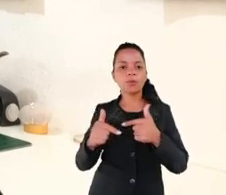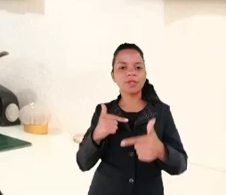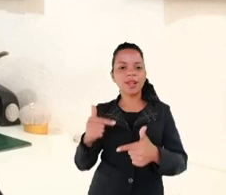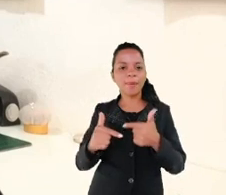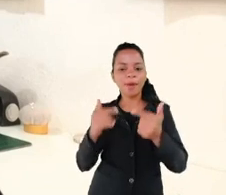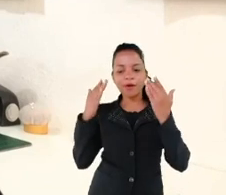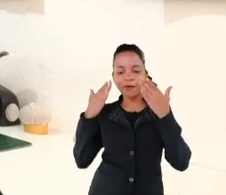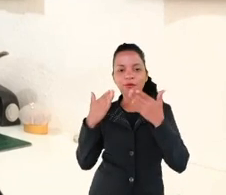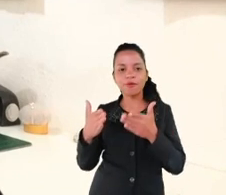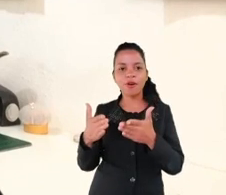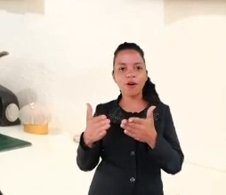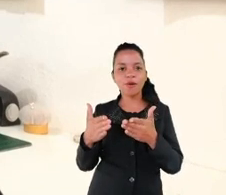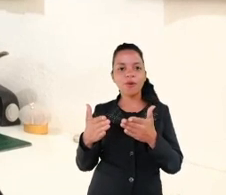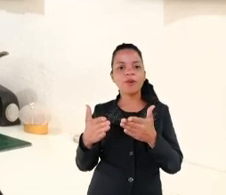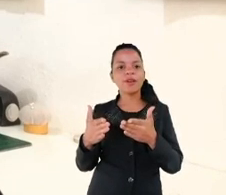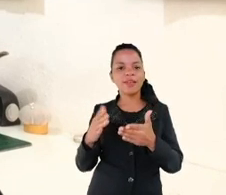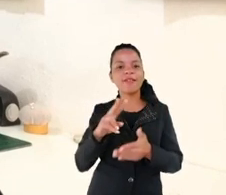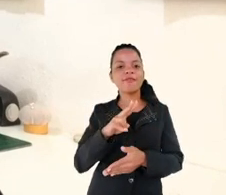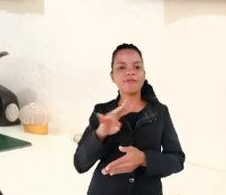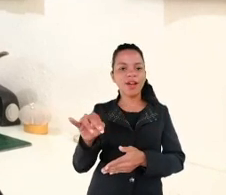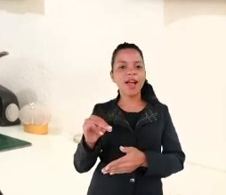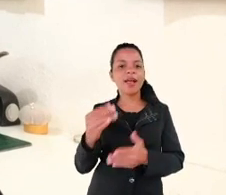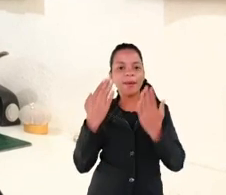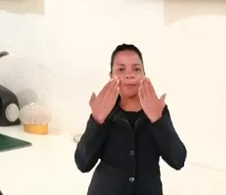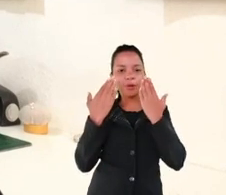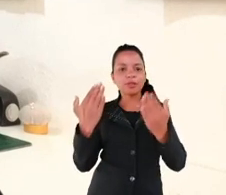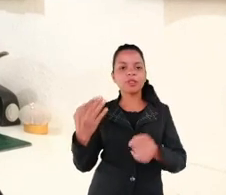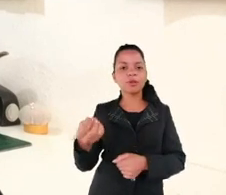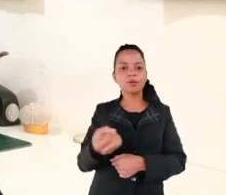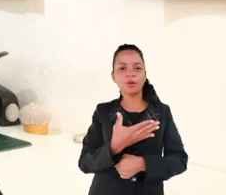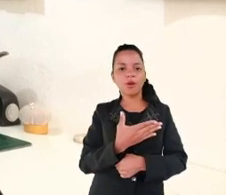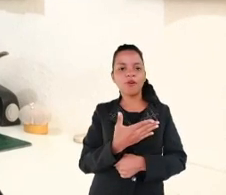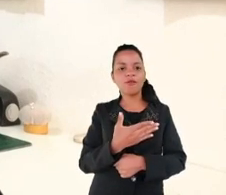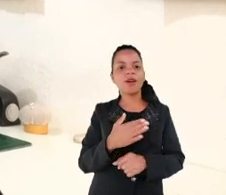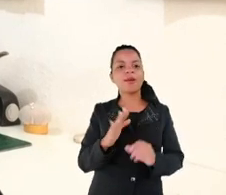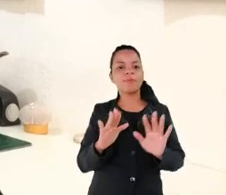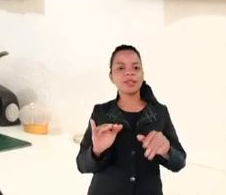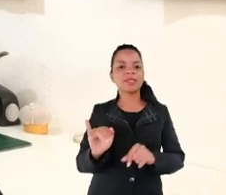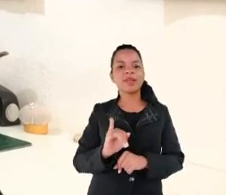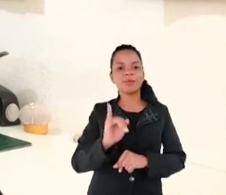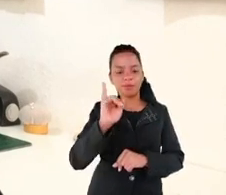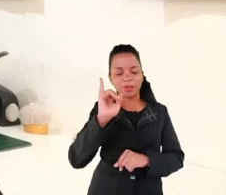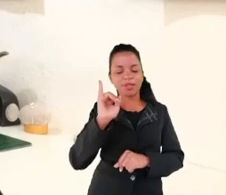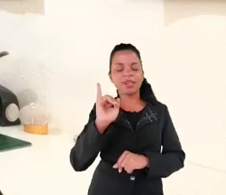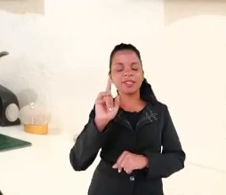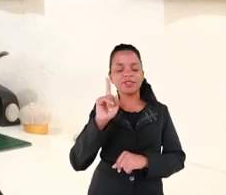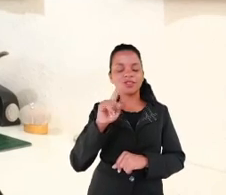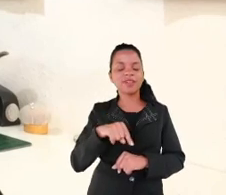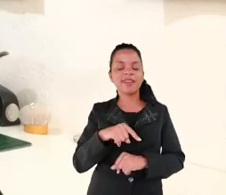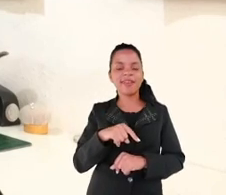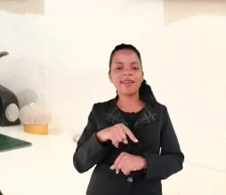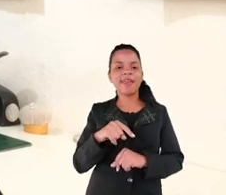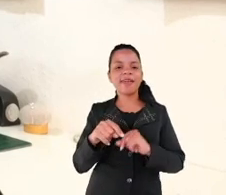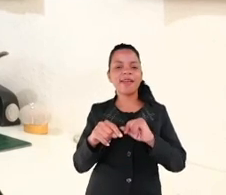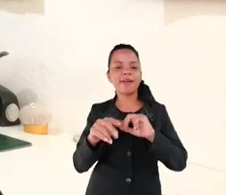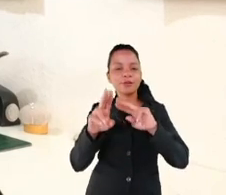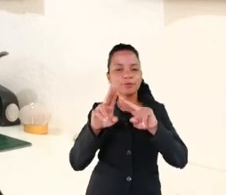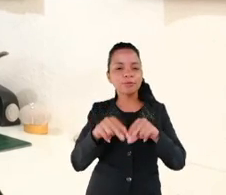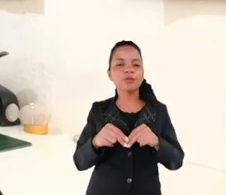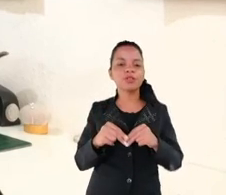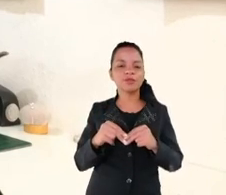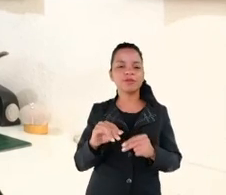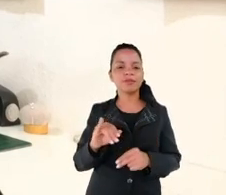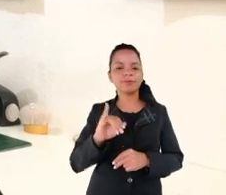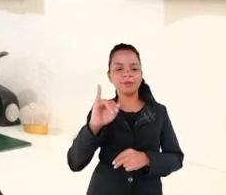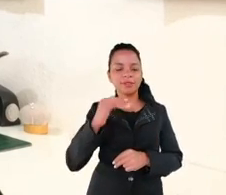em uma próxima exposição, mas eu acho que essa é a importância da exposição individual e o porquê que ela é tão relevante para mim.